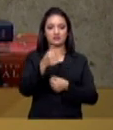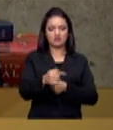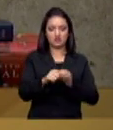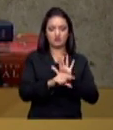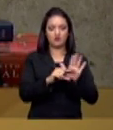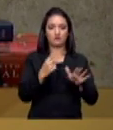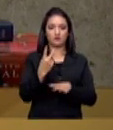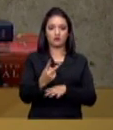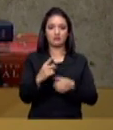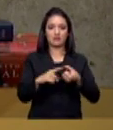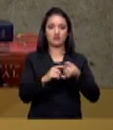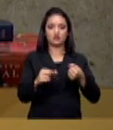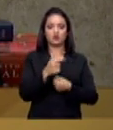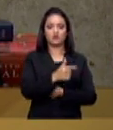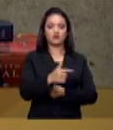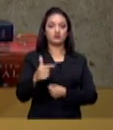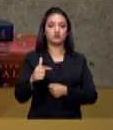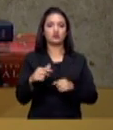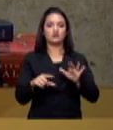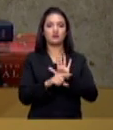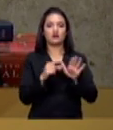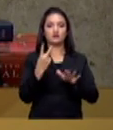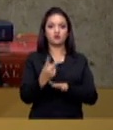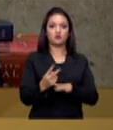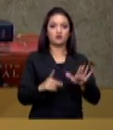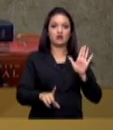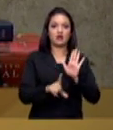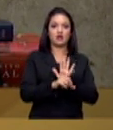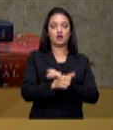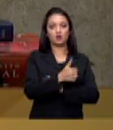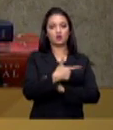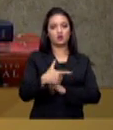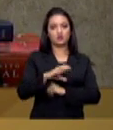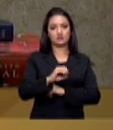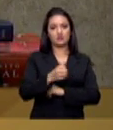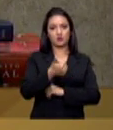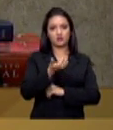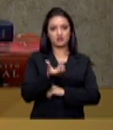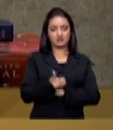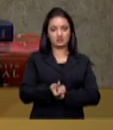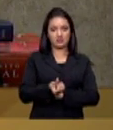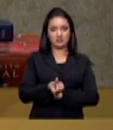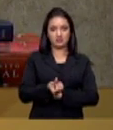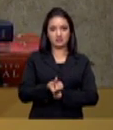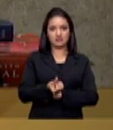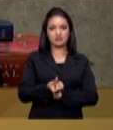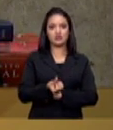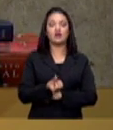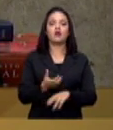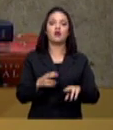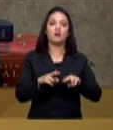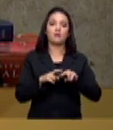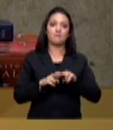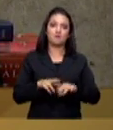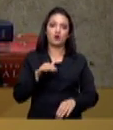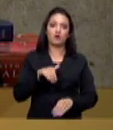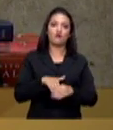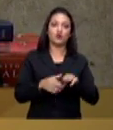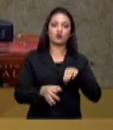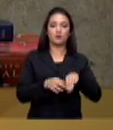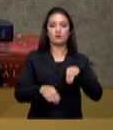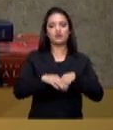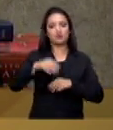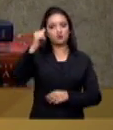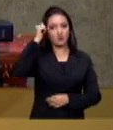2º, e artigo 22, parágrafo 2º da Lei 12.016, nos termos do voto do ministro